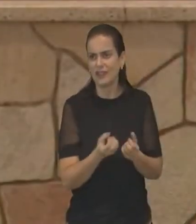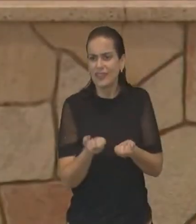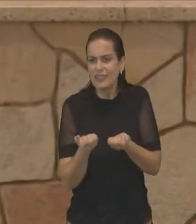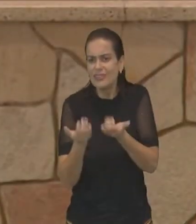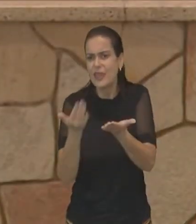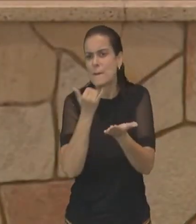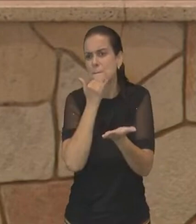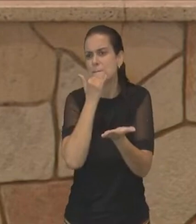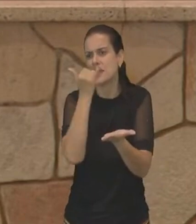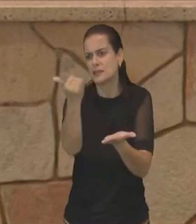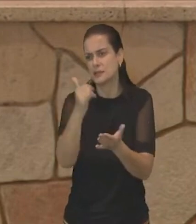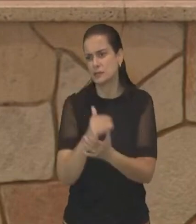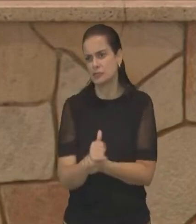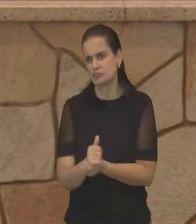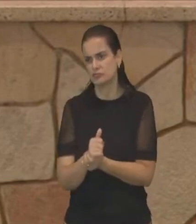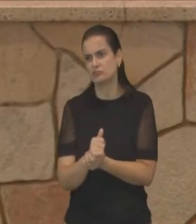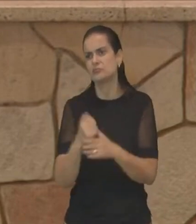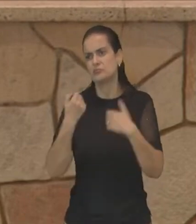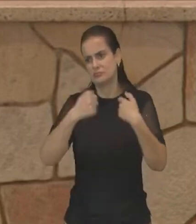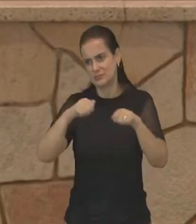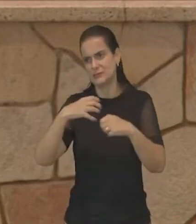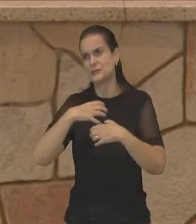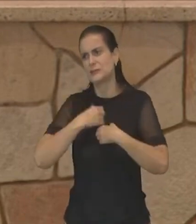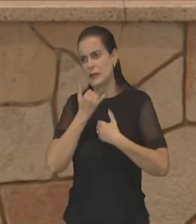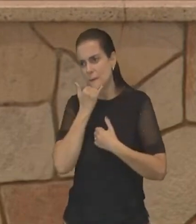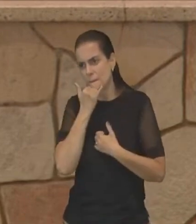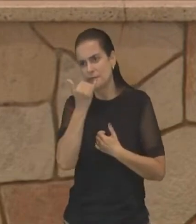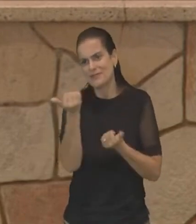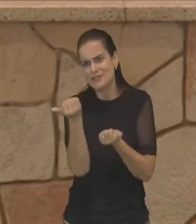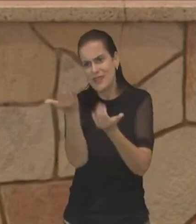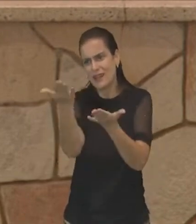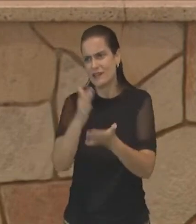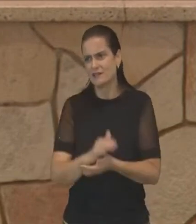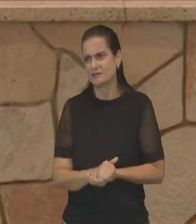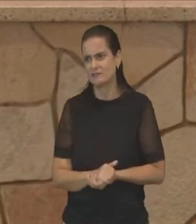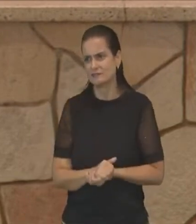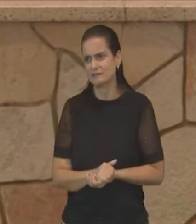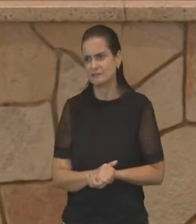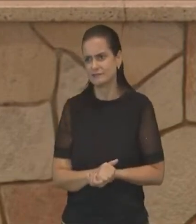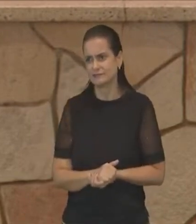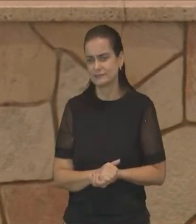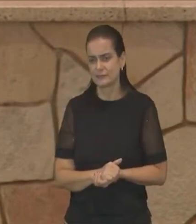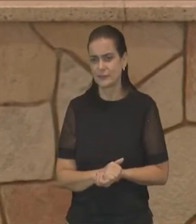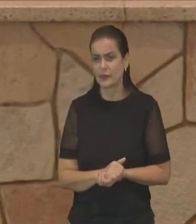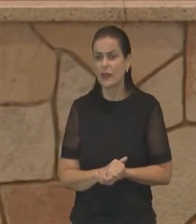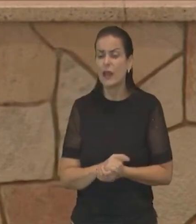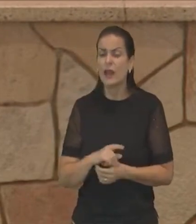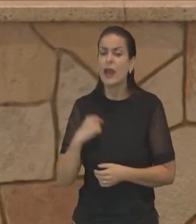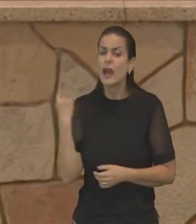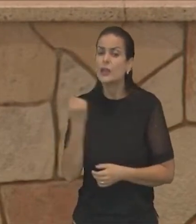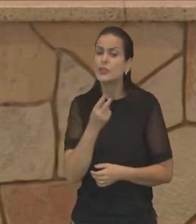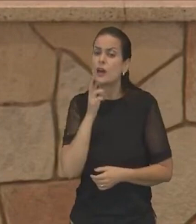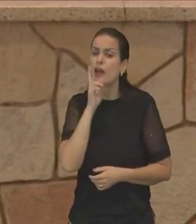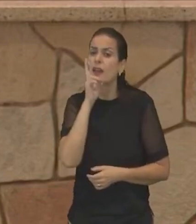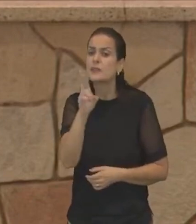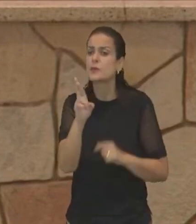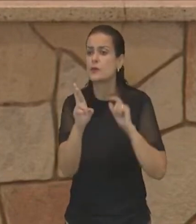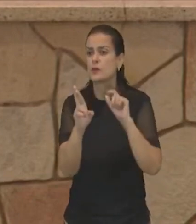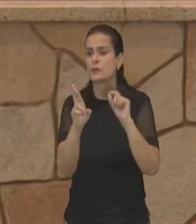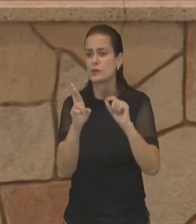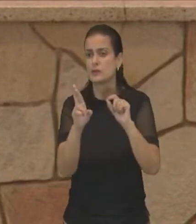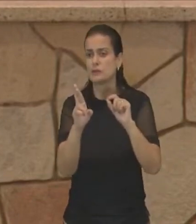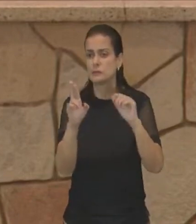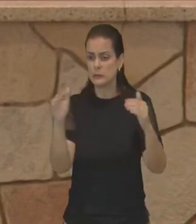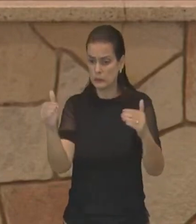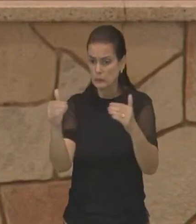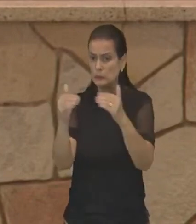perdão, libere o perdão. Qual será então, meus amados, a nossa resposta diante